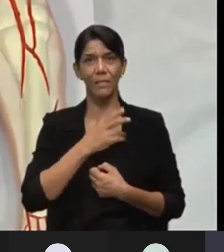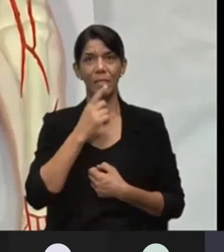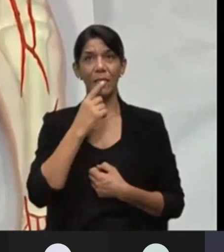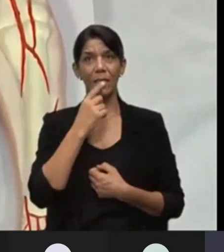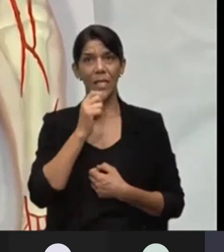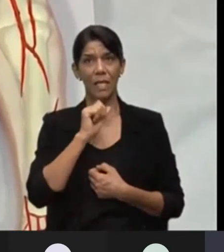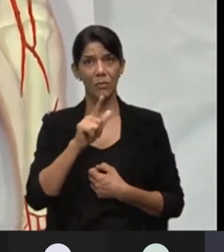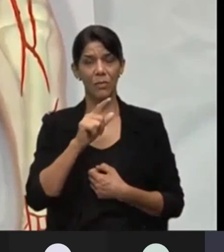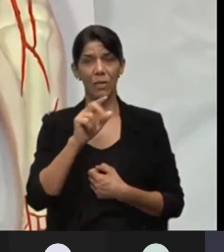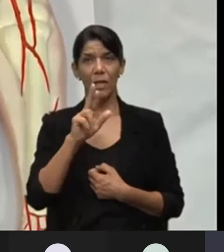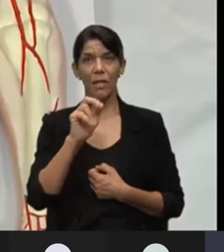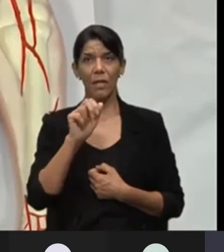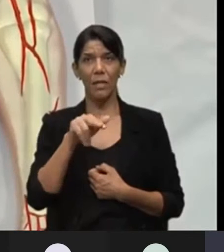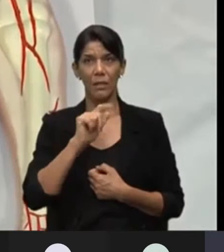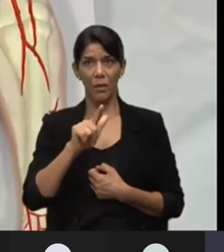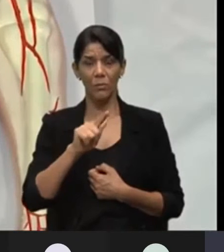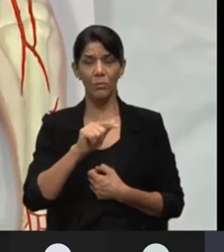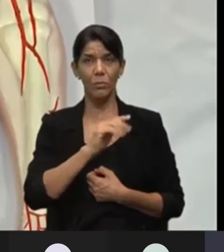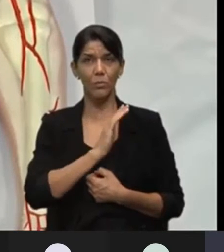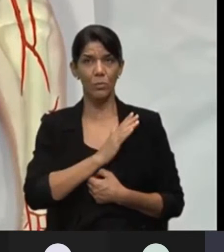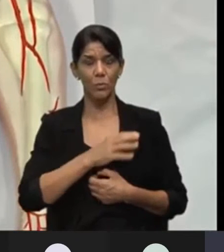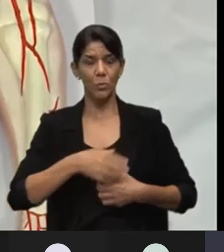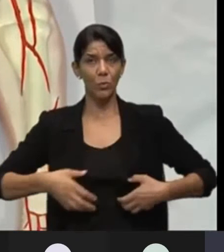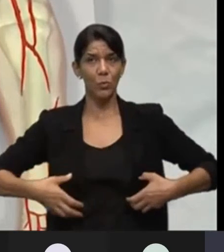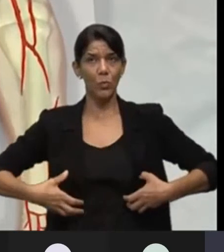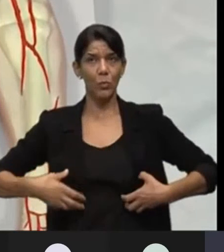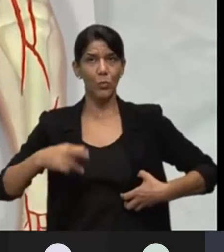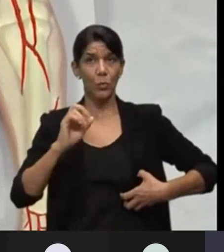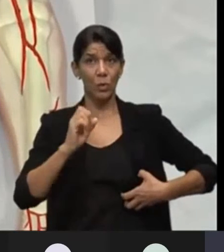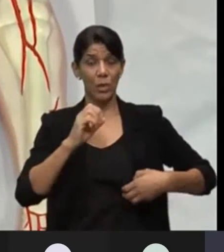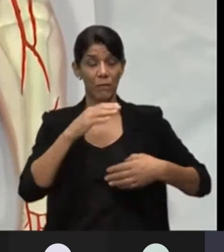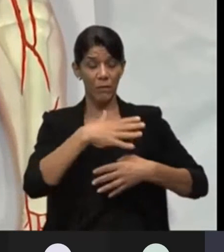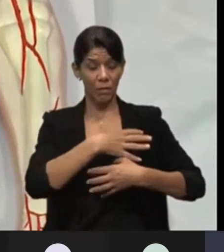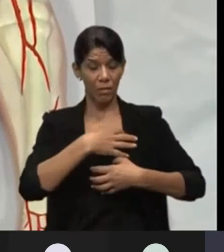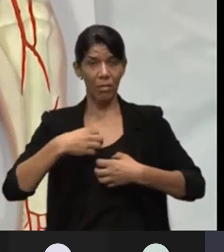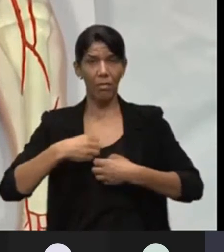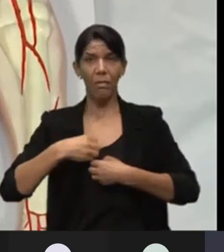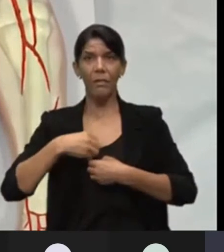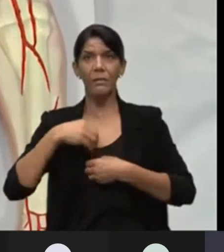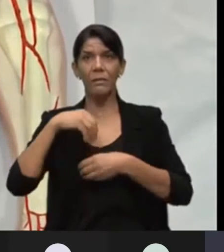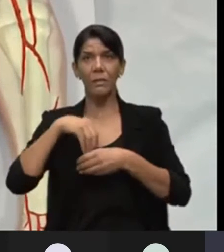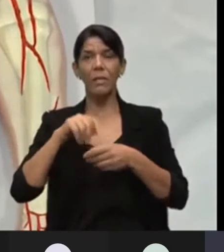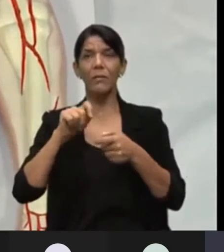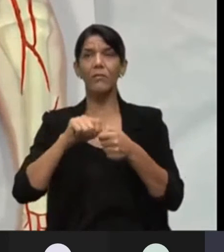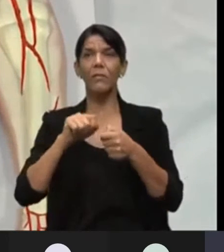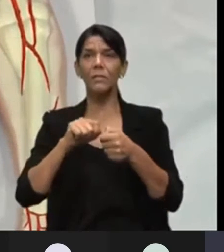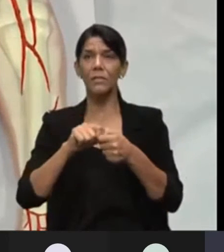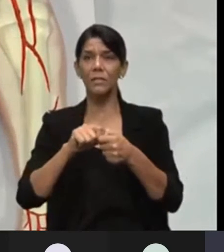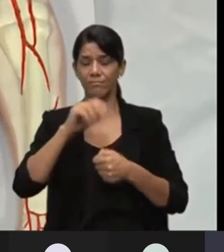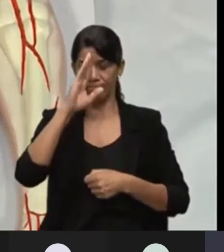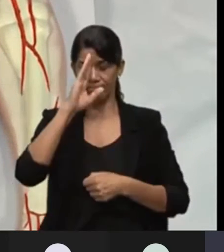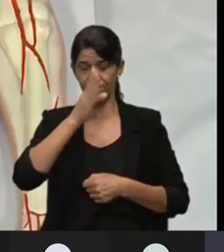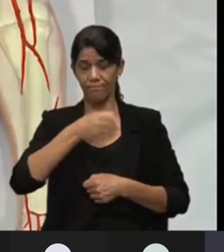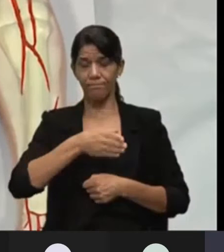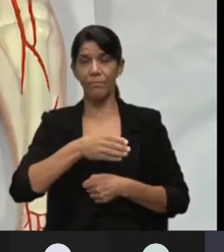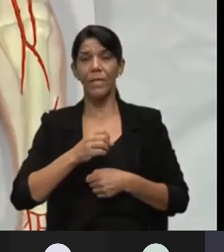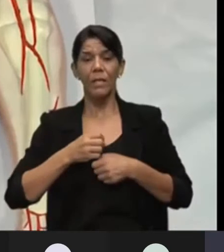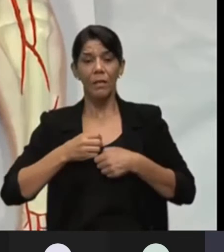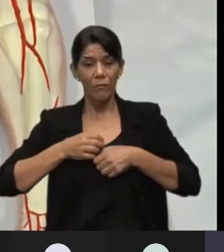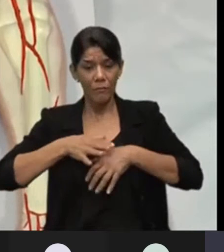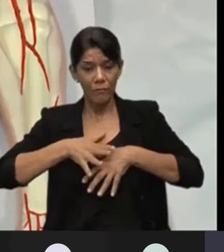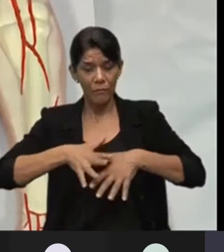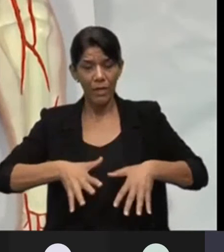azulzinho também a veia renal, tá? Que desemboca também na veia cava inferior, formando aí os principais